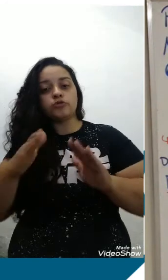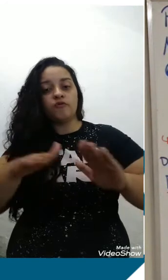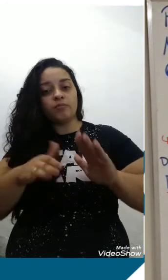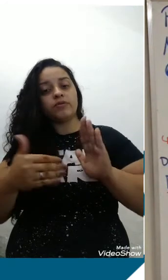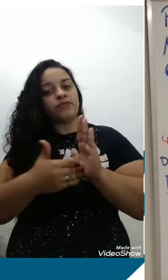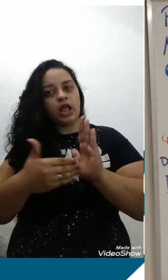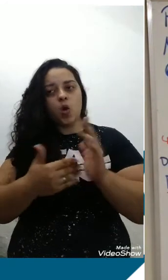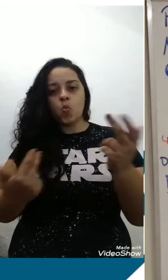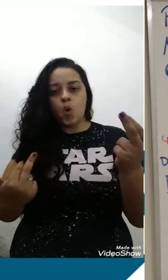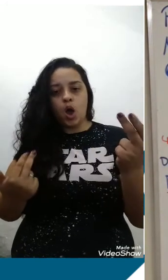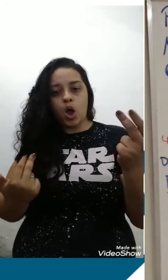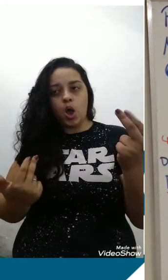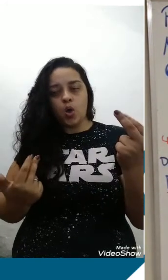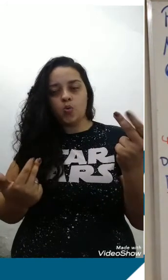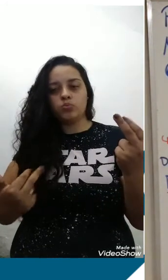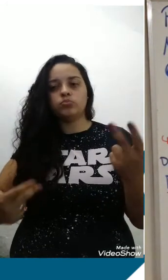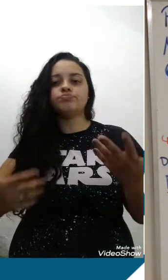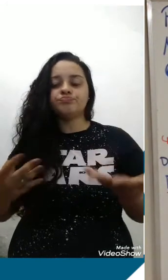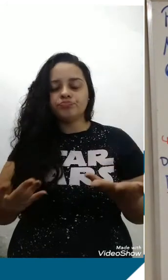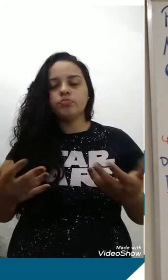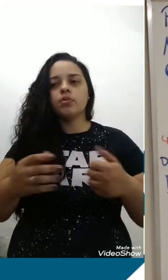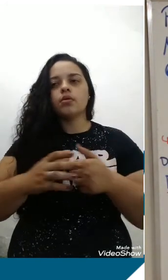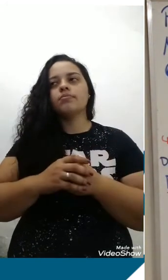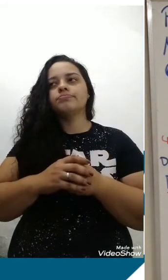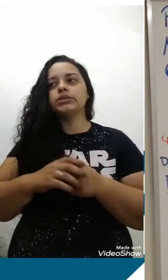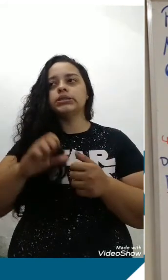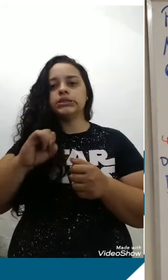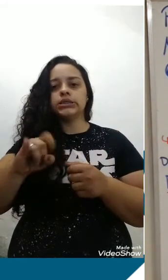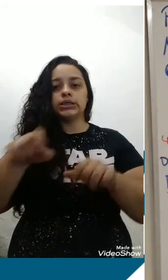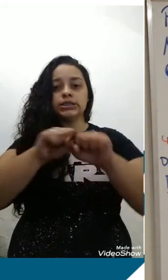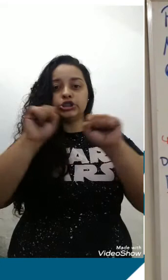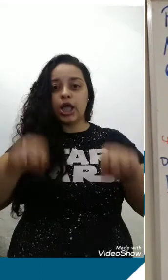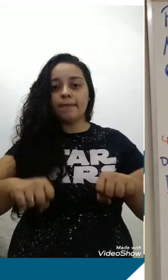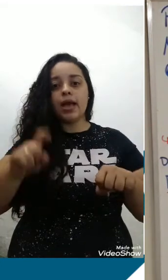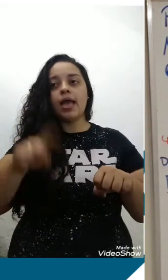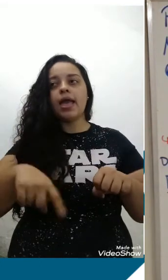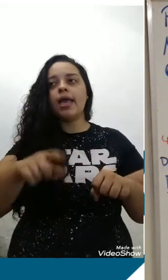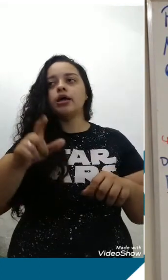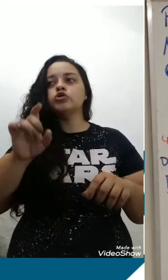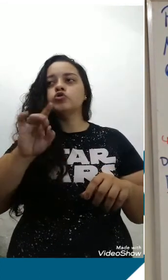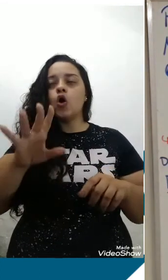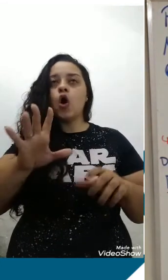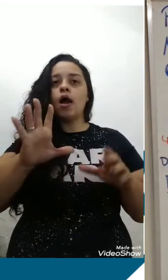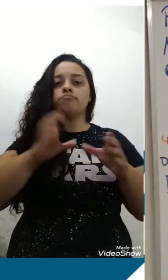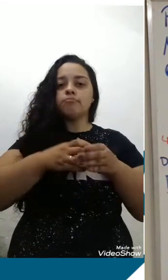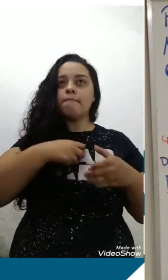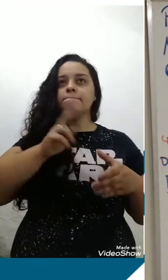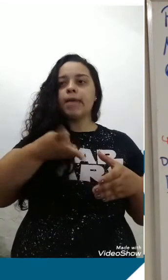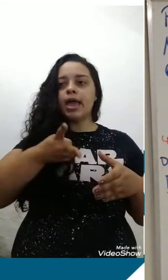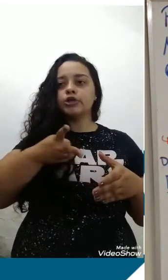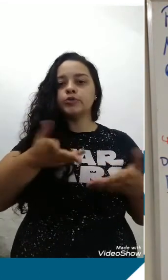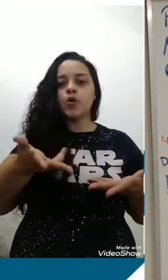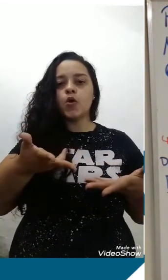quantidade de movimento final. Portanto, se o sistema ele só está interagindo